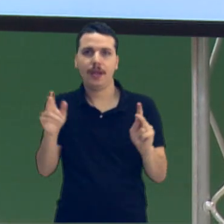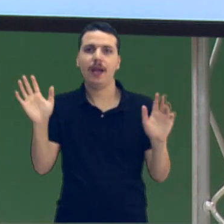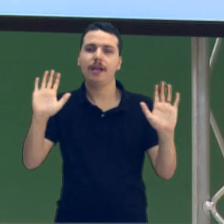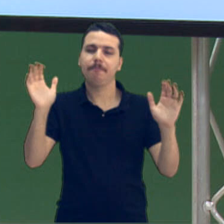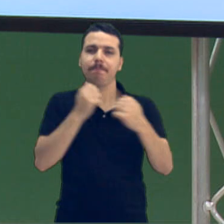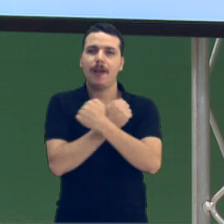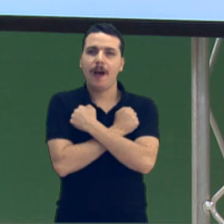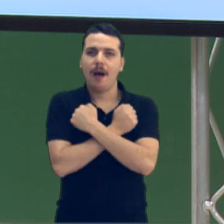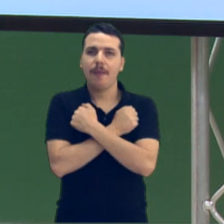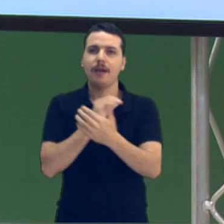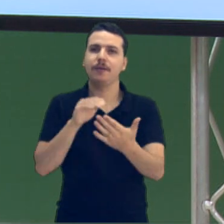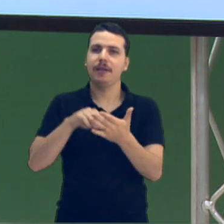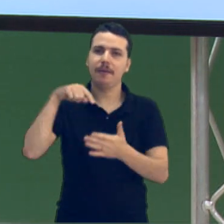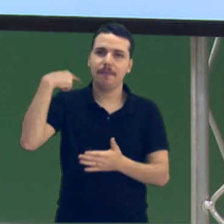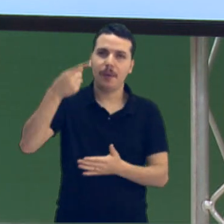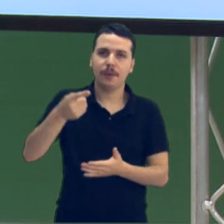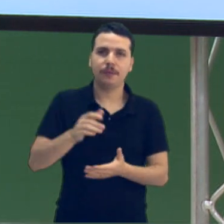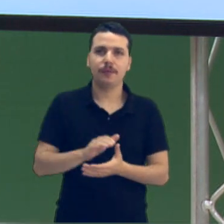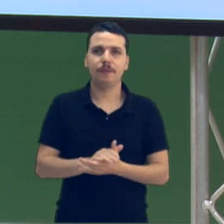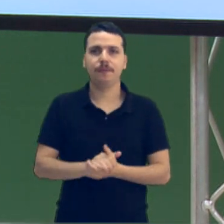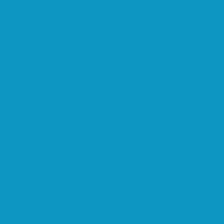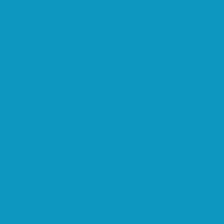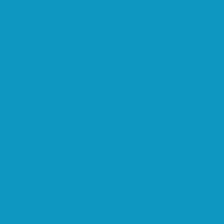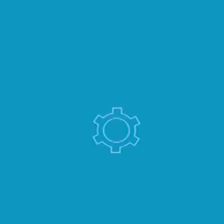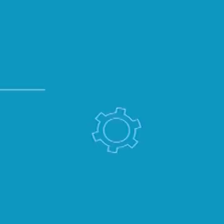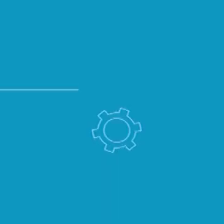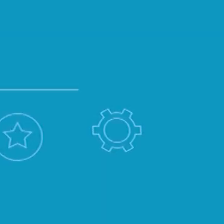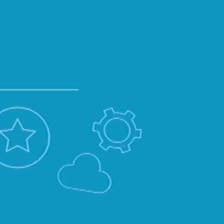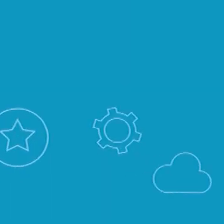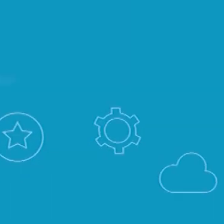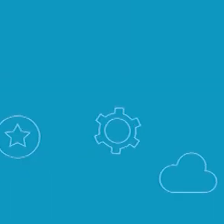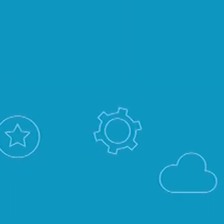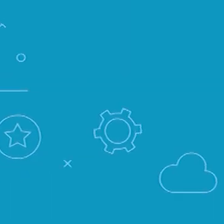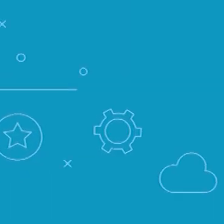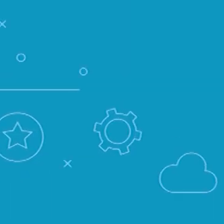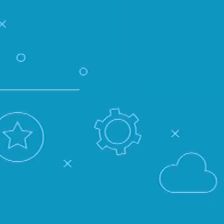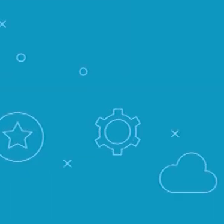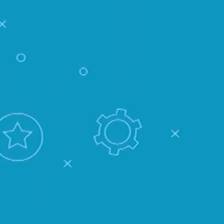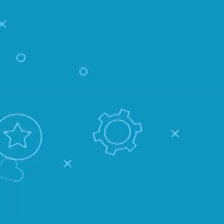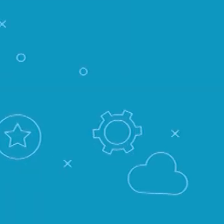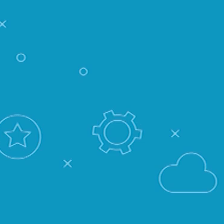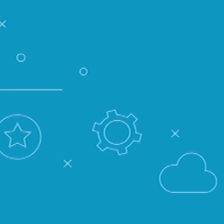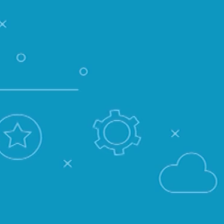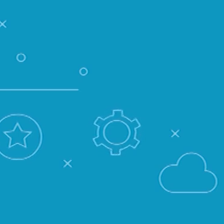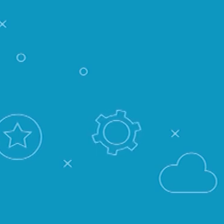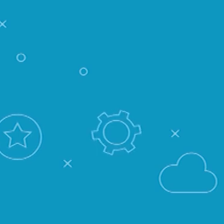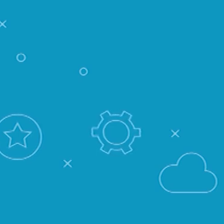abraço para vocês, até a próxima!